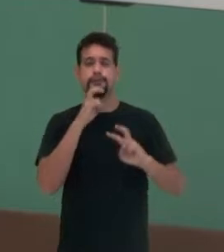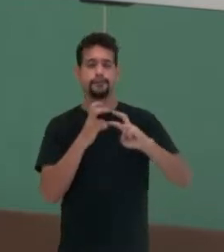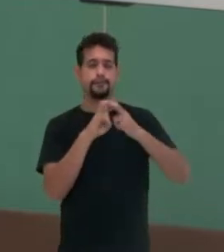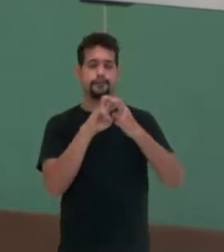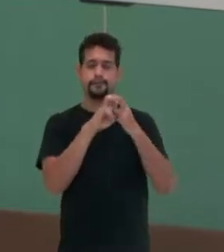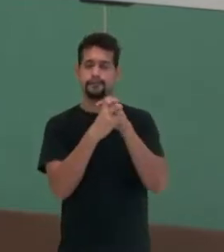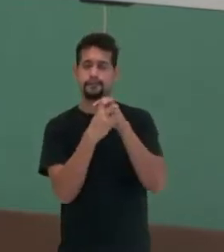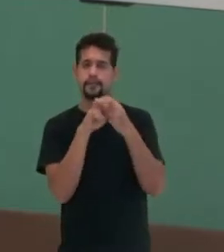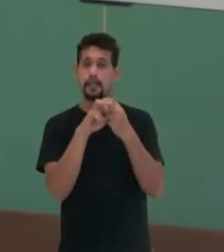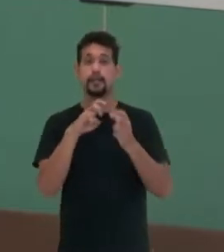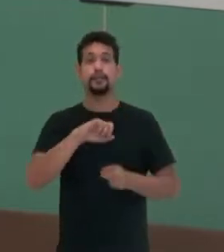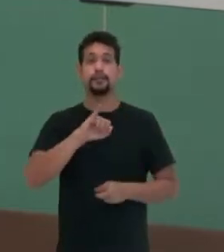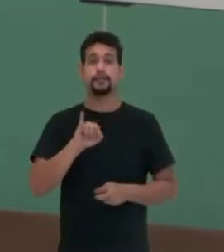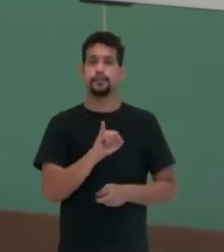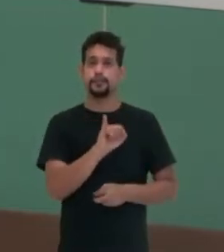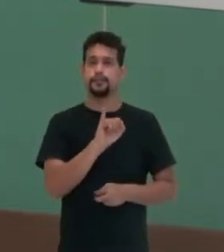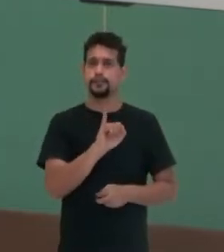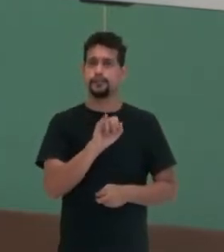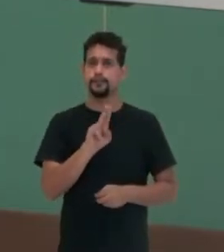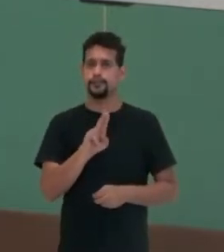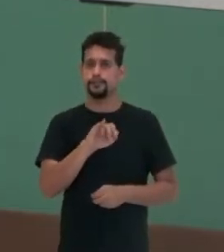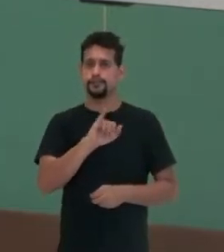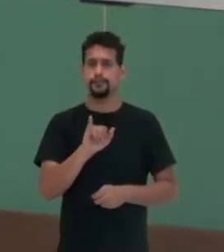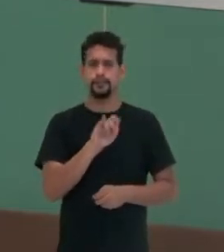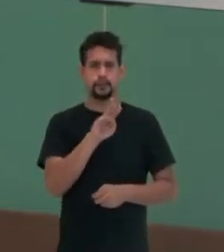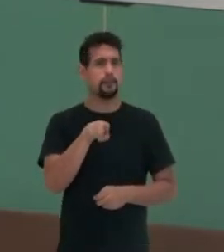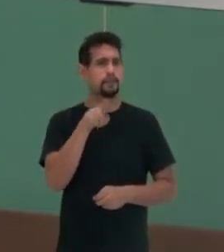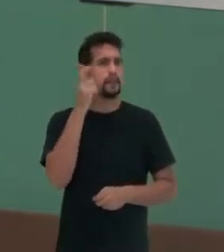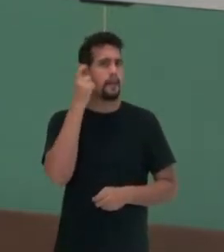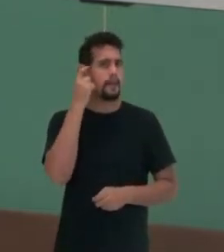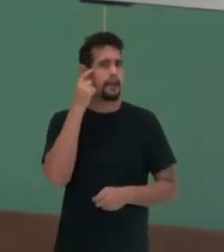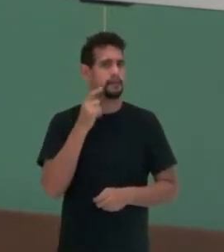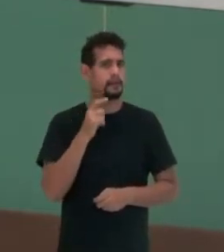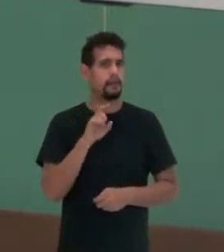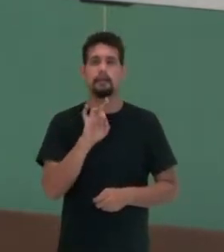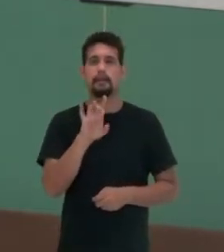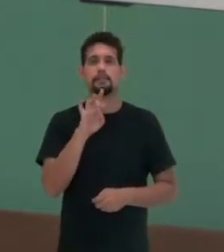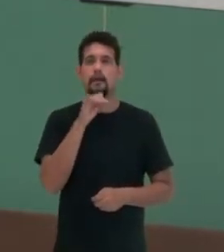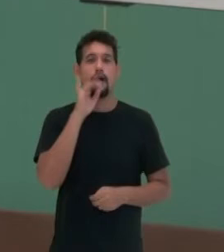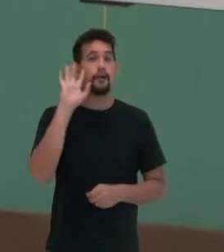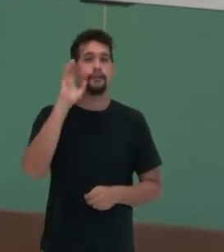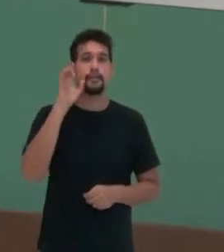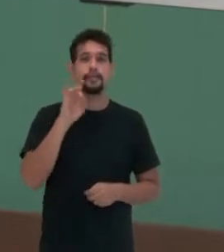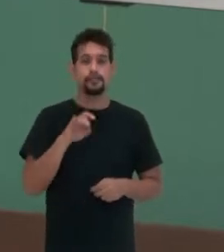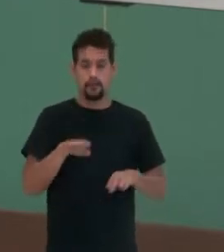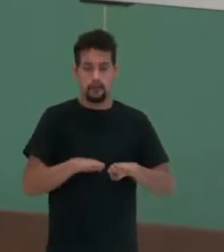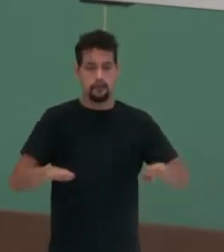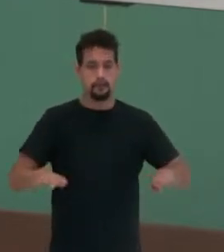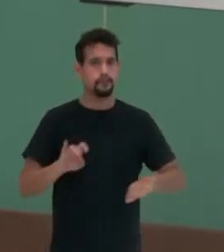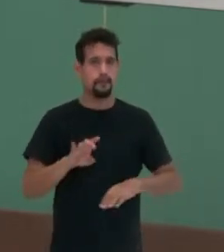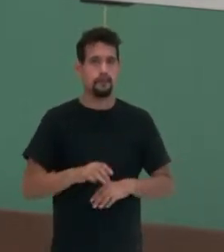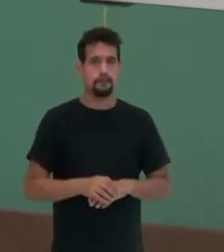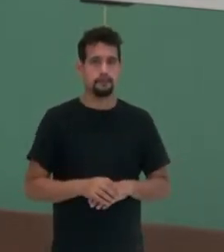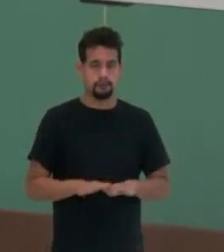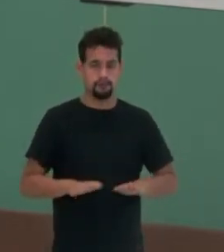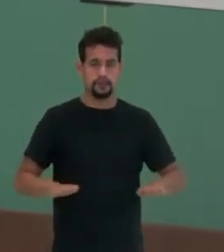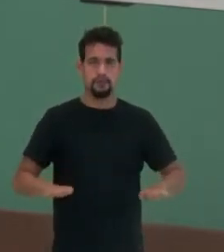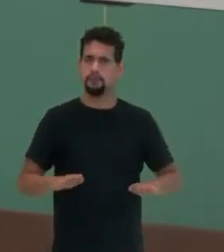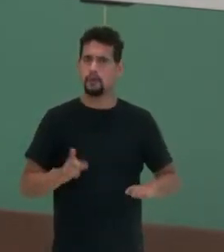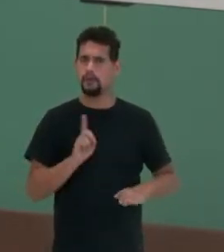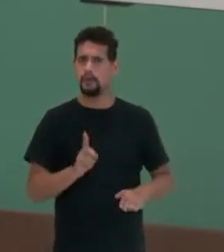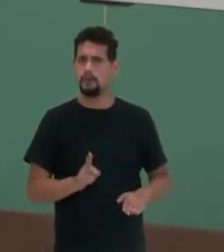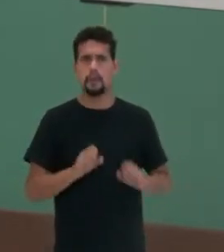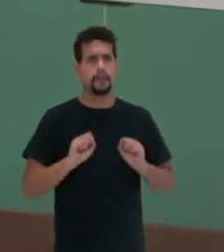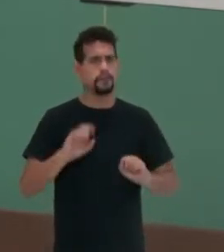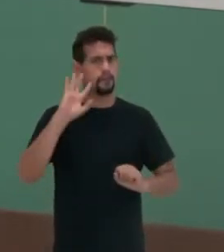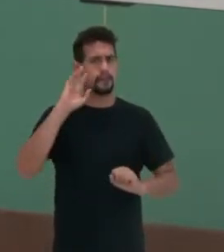você falou, vou para o jiu-jitsu, você achou que, ou você acha que essa luta ela acontece só no chão? Ou não? Ela pode